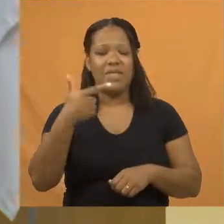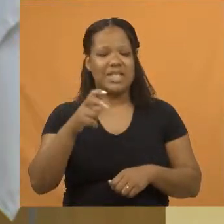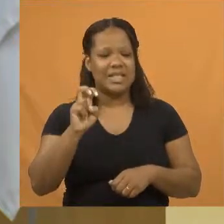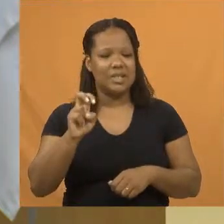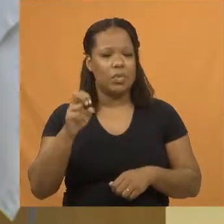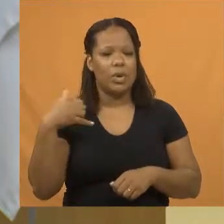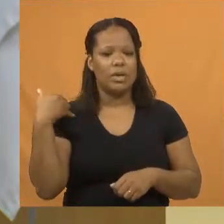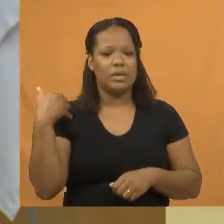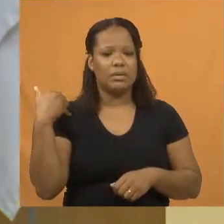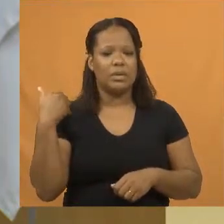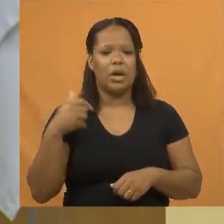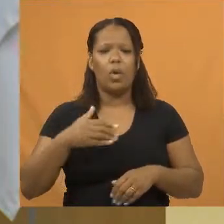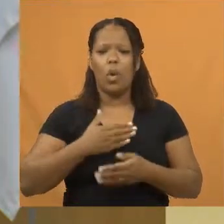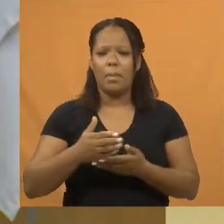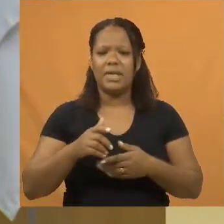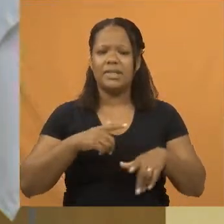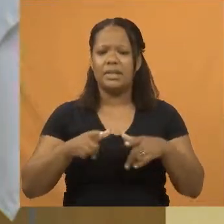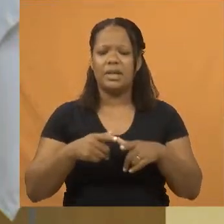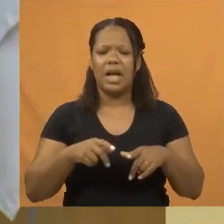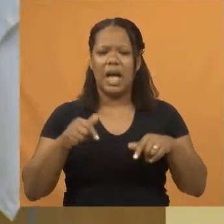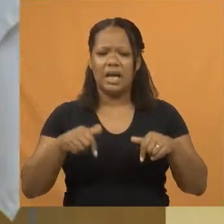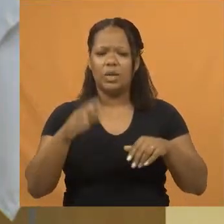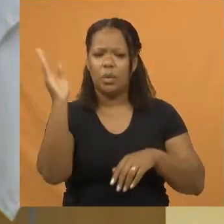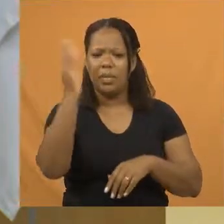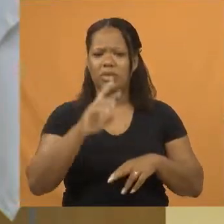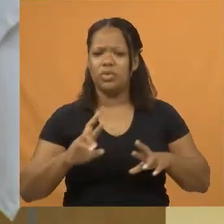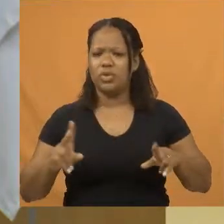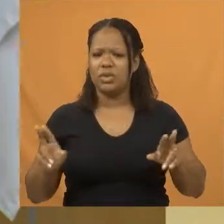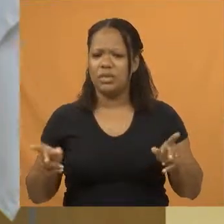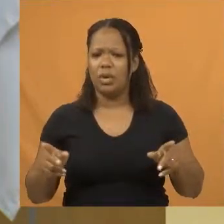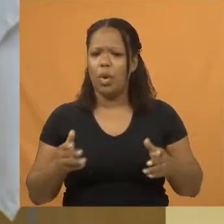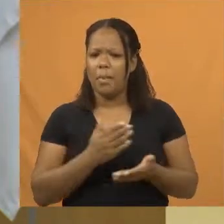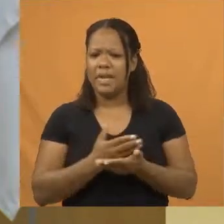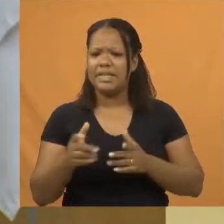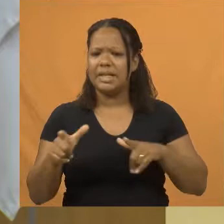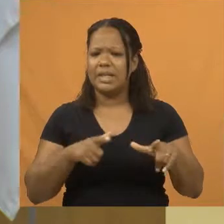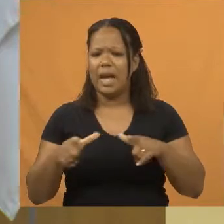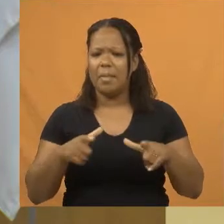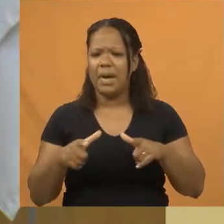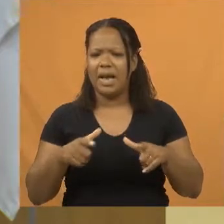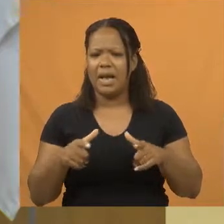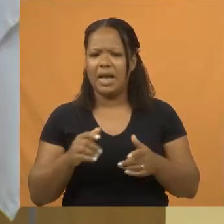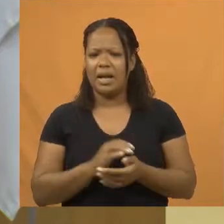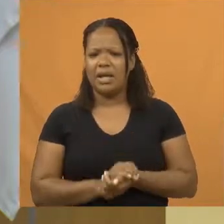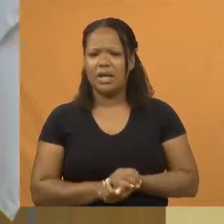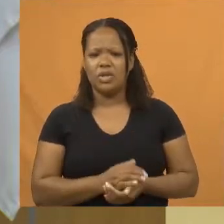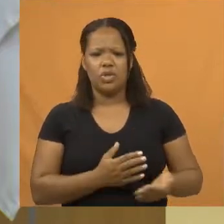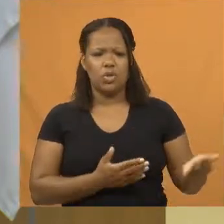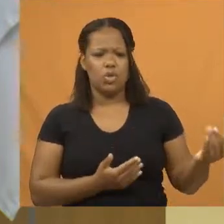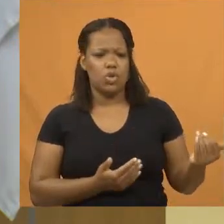No Brasil, a situação é totalmente diferente. As pessoas entram no mercado de trabalho, e